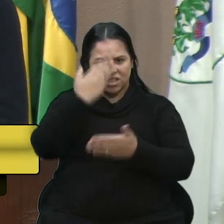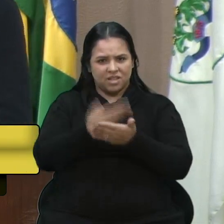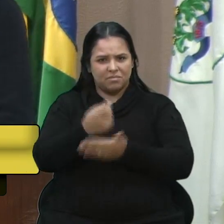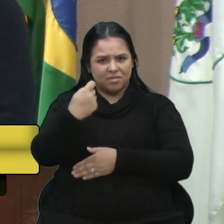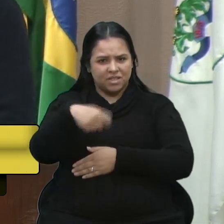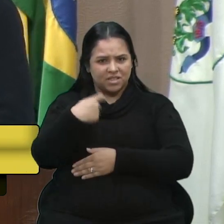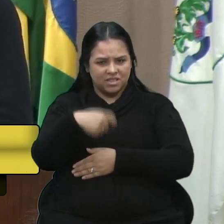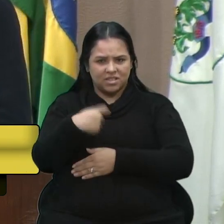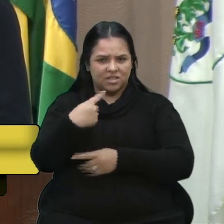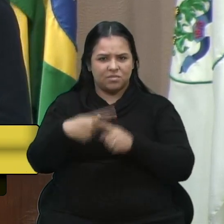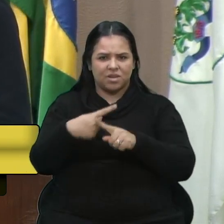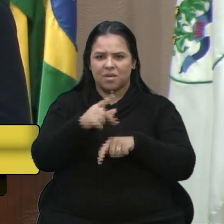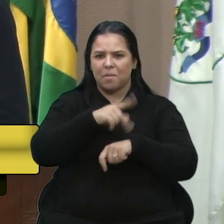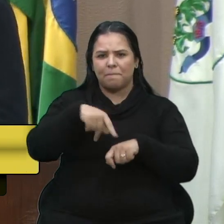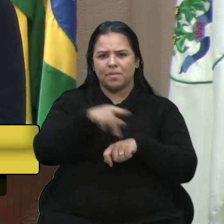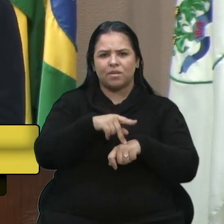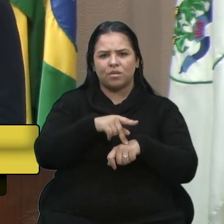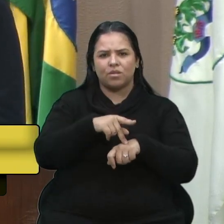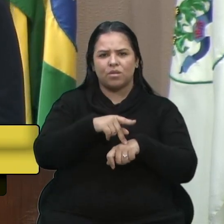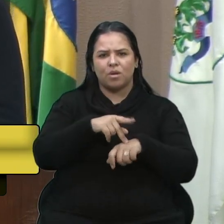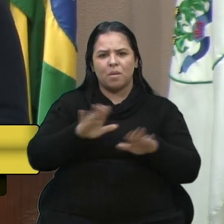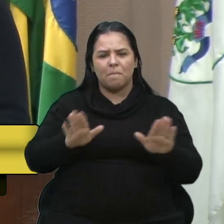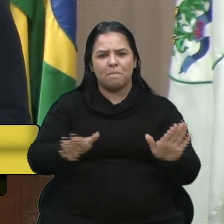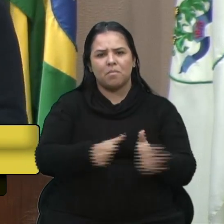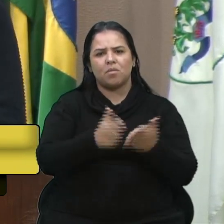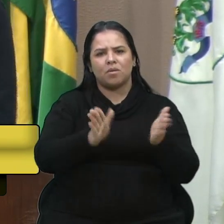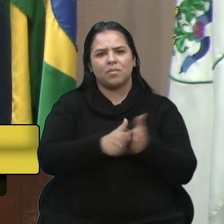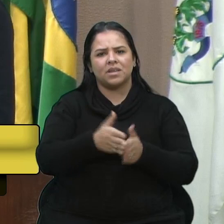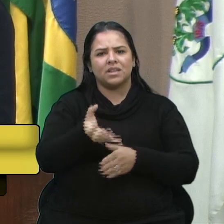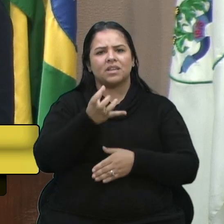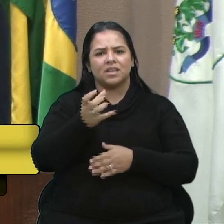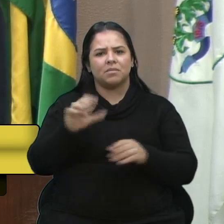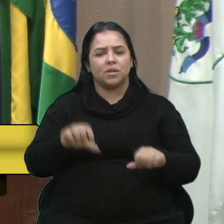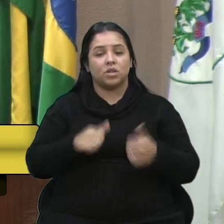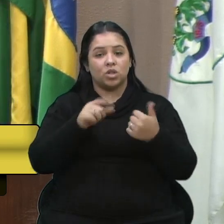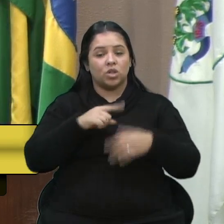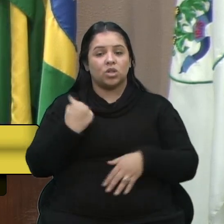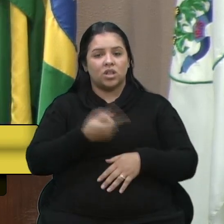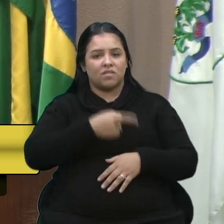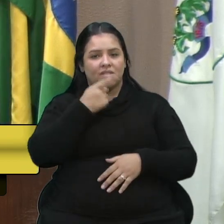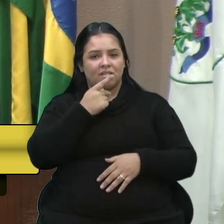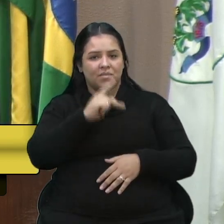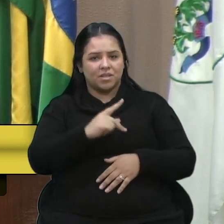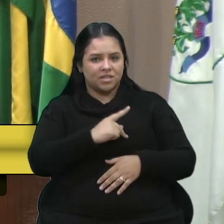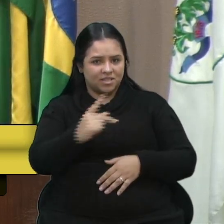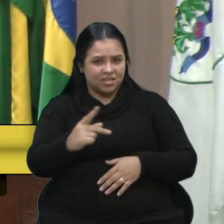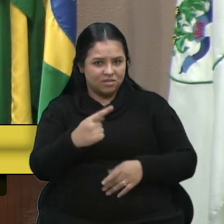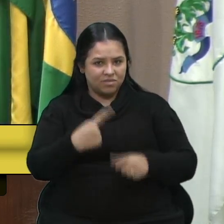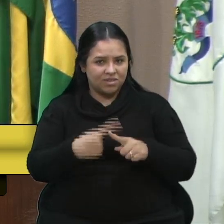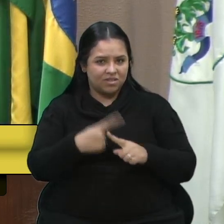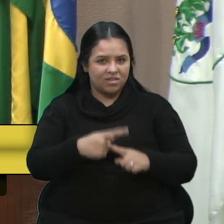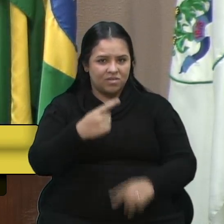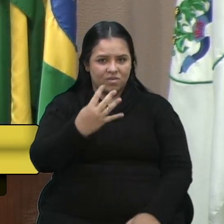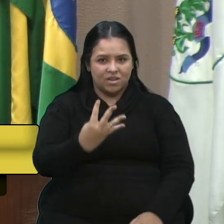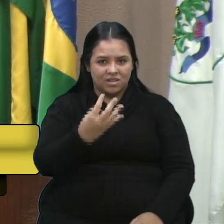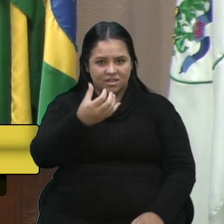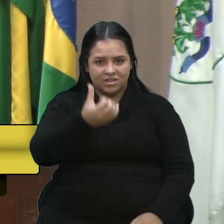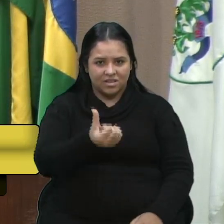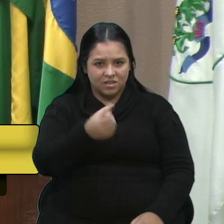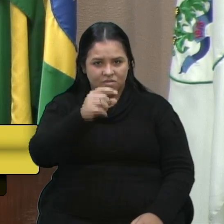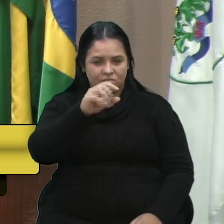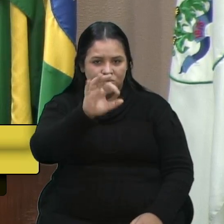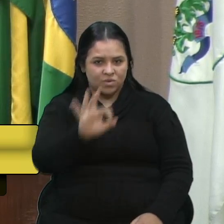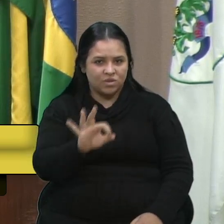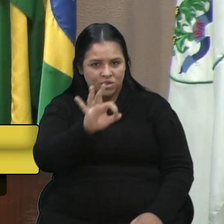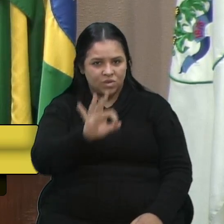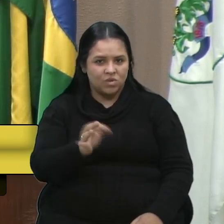deixar de ser um país miserável e tentar ser um país melhor. Quando a gente fala, senhor presidente, que 46% dos